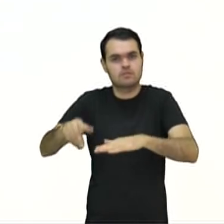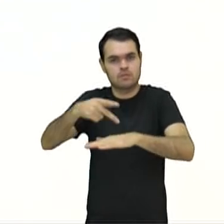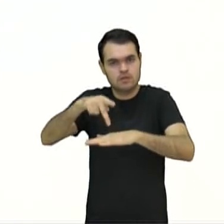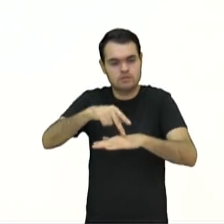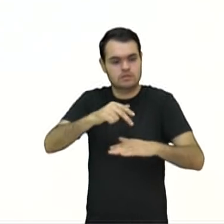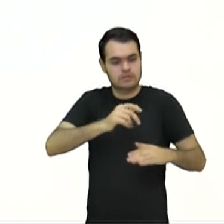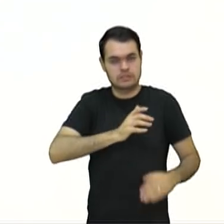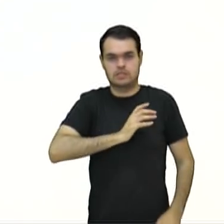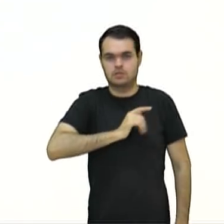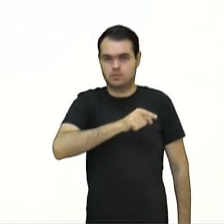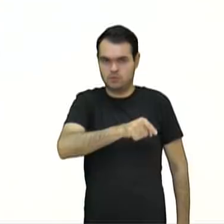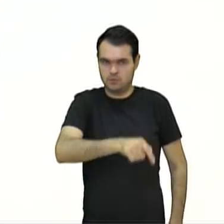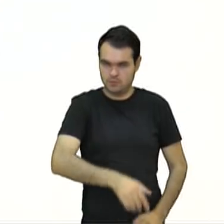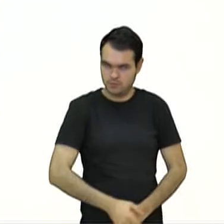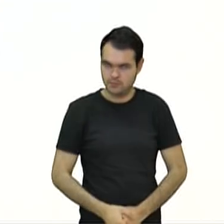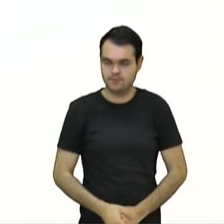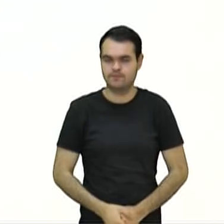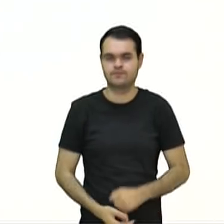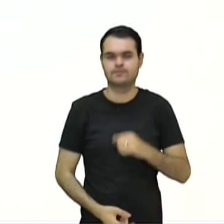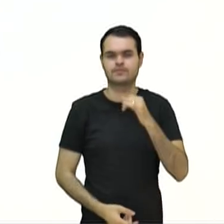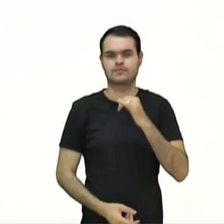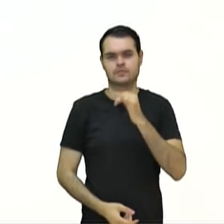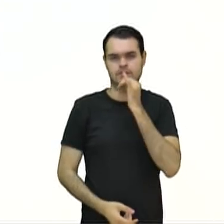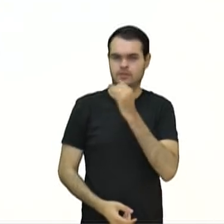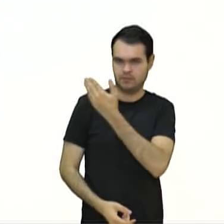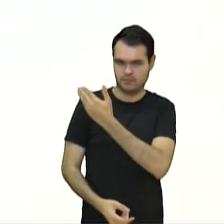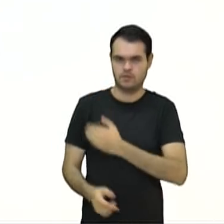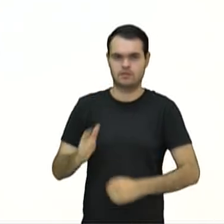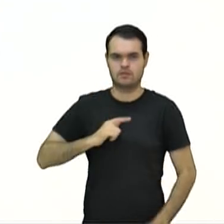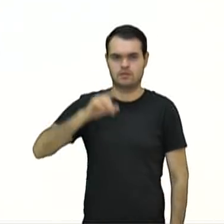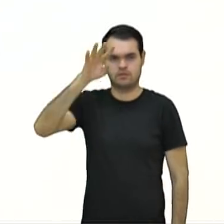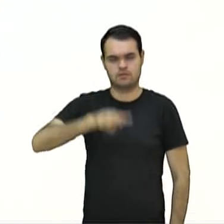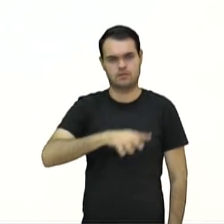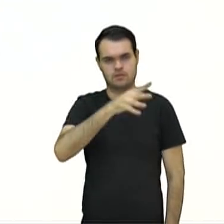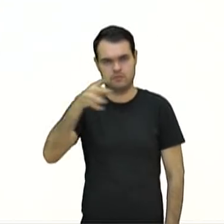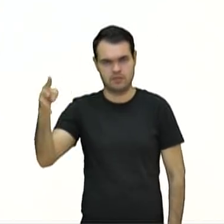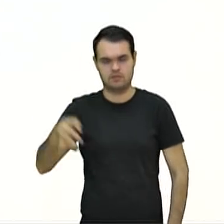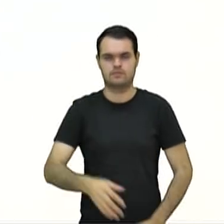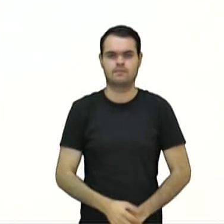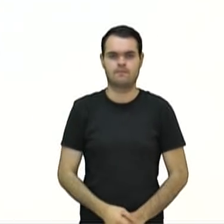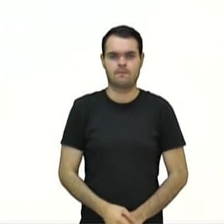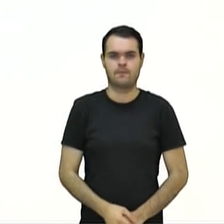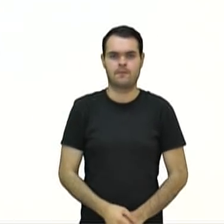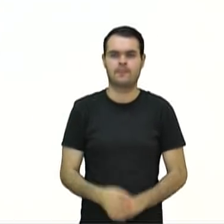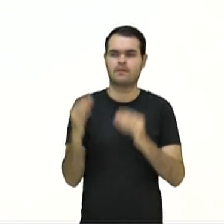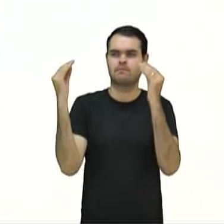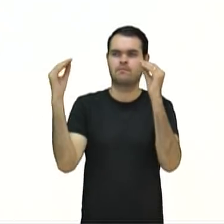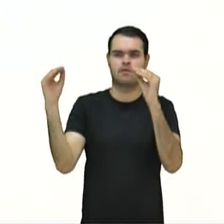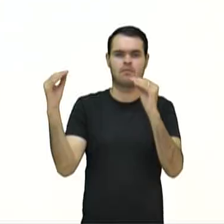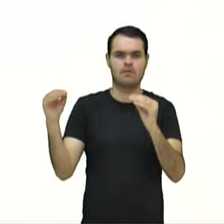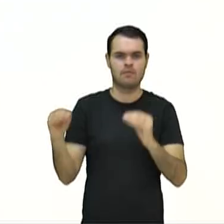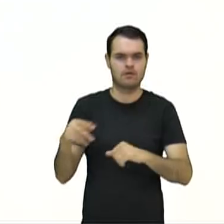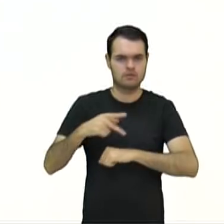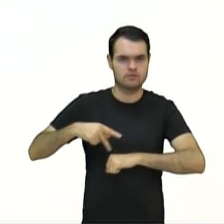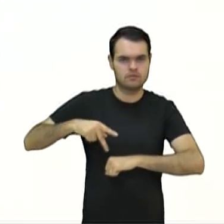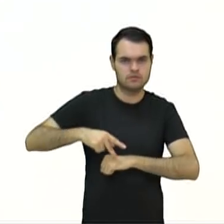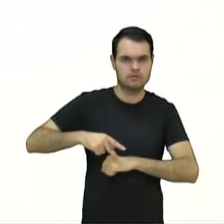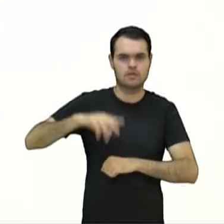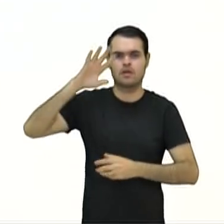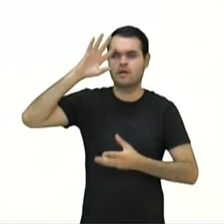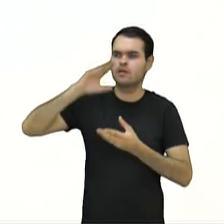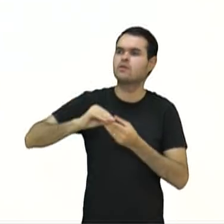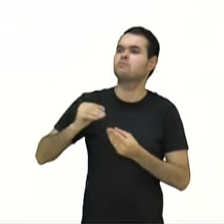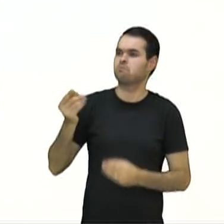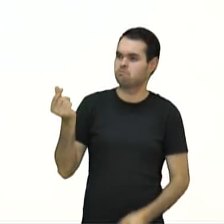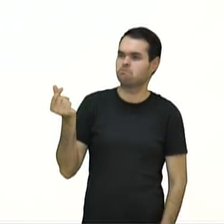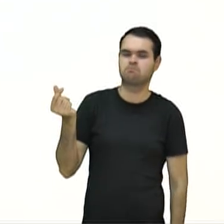ricos. Aqui no nosso exemplo, nós temos uma tabela que coloca alguns países só para a gente entender o quanto